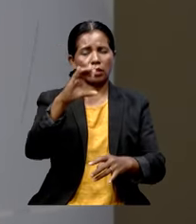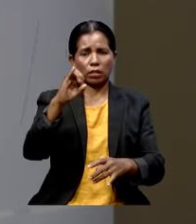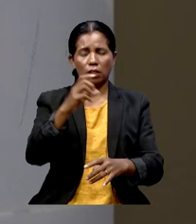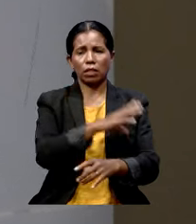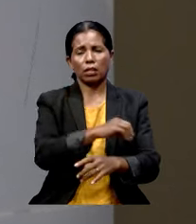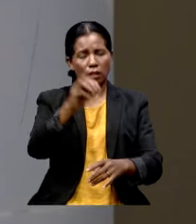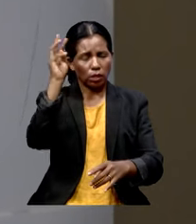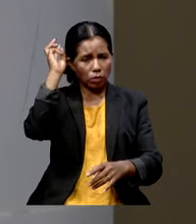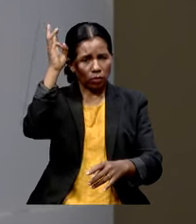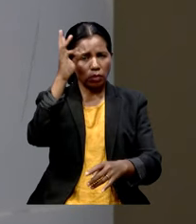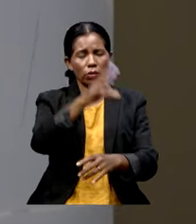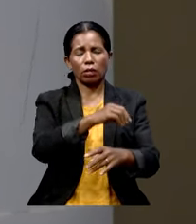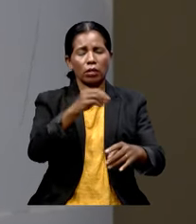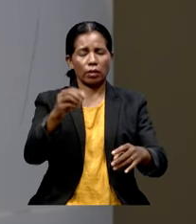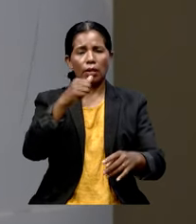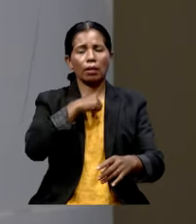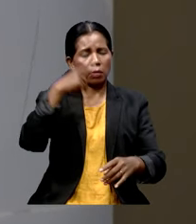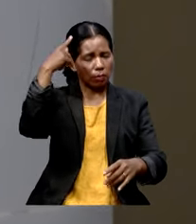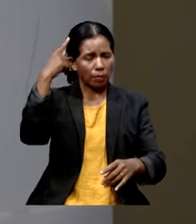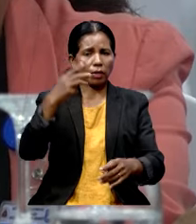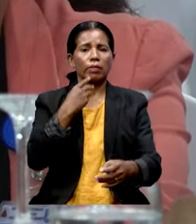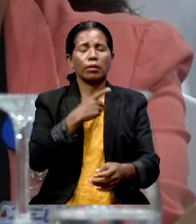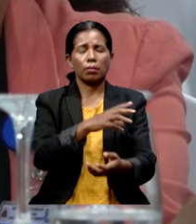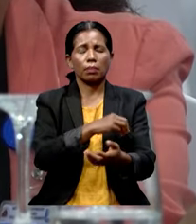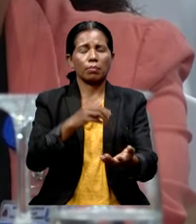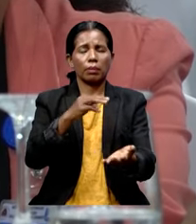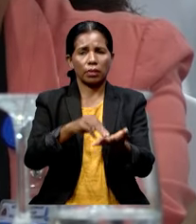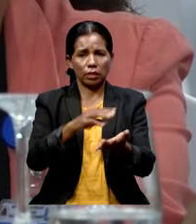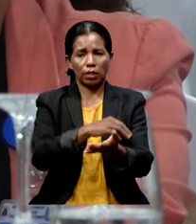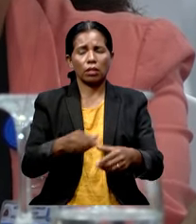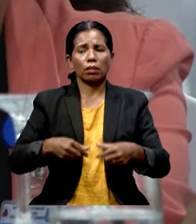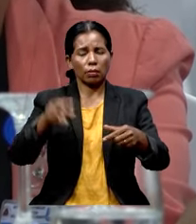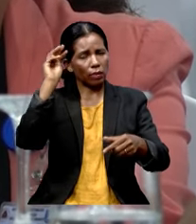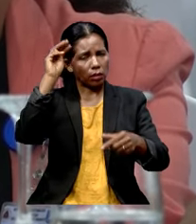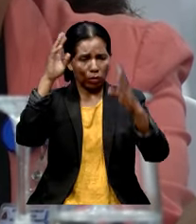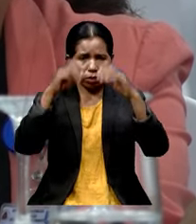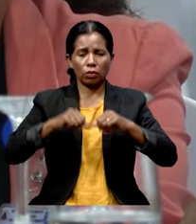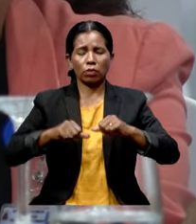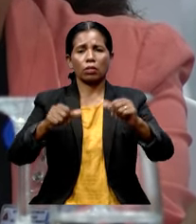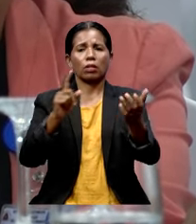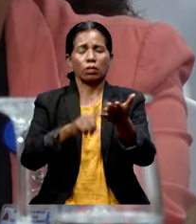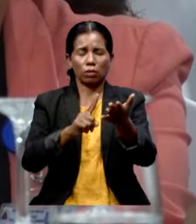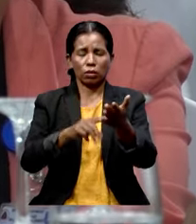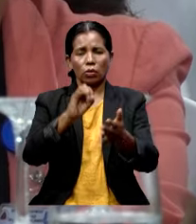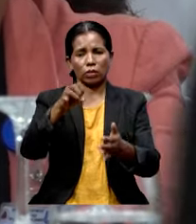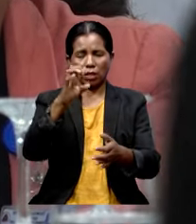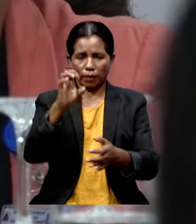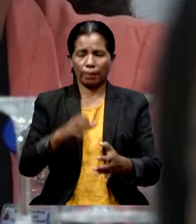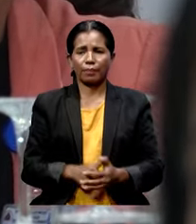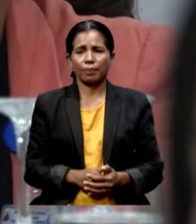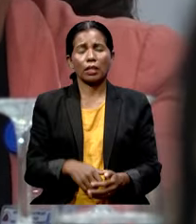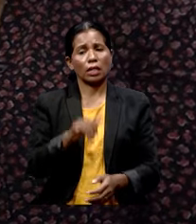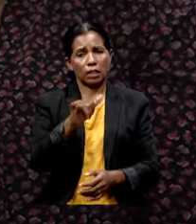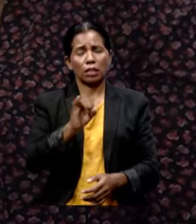no mensagem Santo Padre, Papa Francisco Nien, Ministério da Educação, continua a apresentar problema e a discussão também geral. Estado. Sim, mas eu